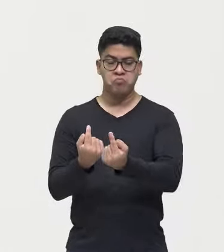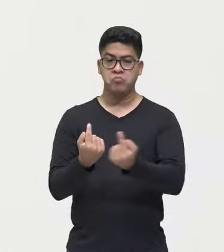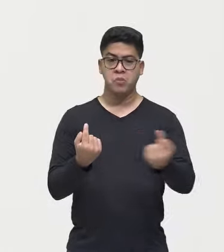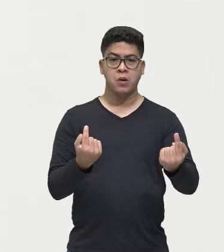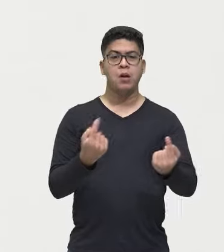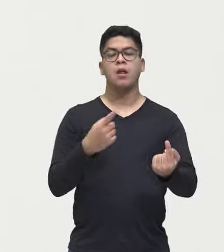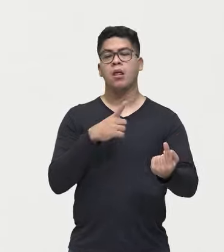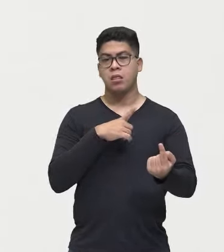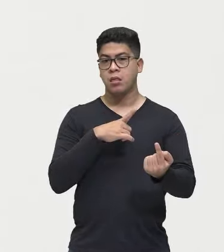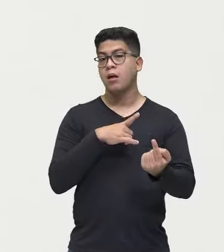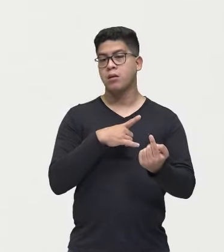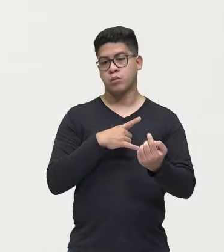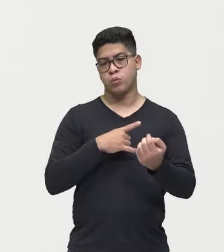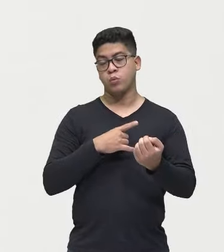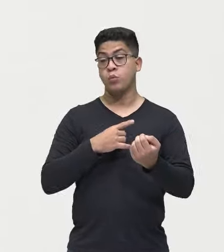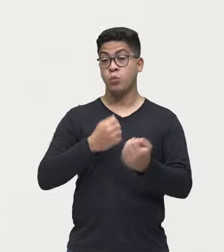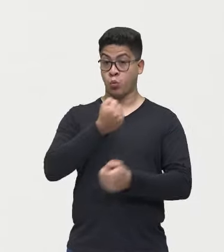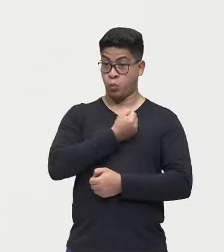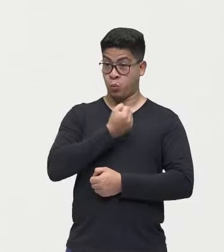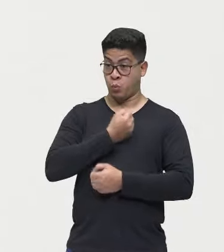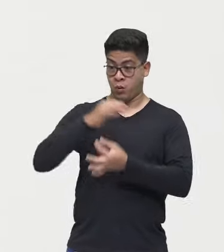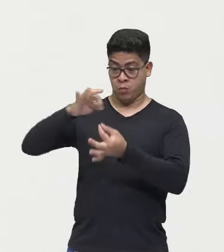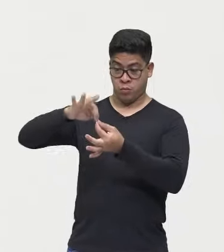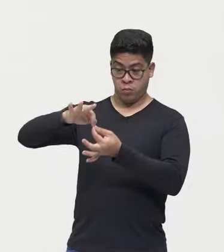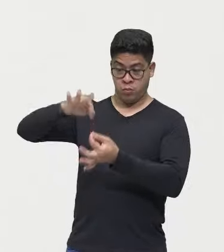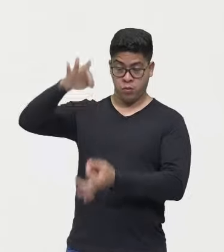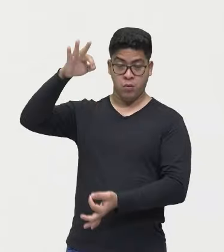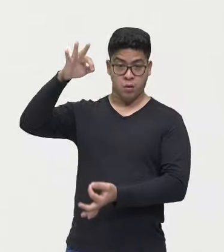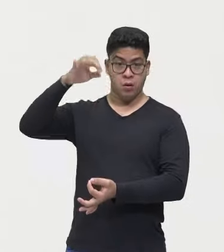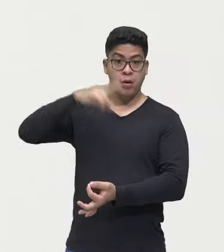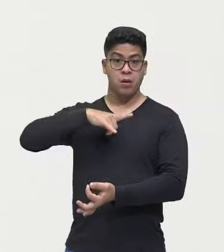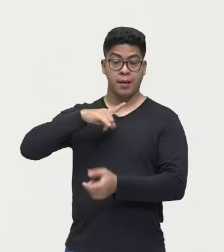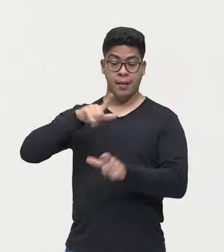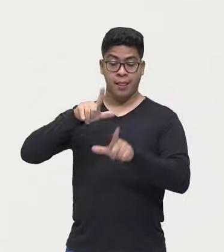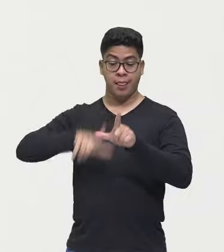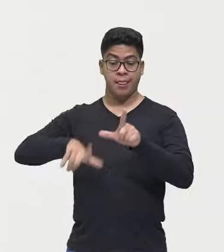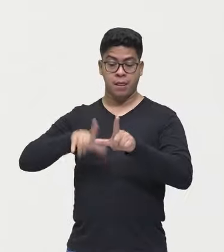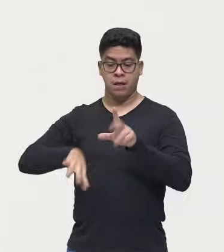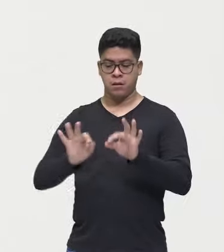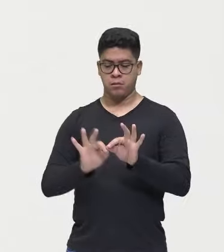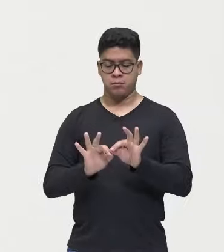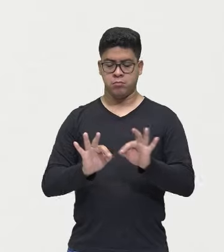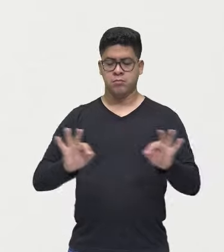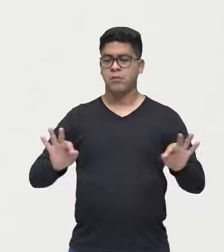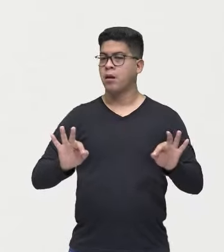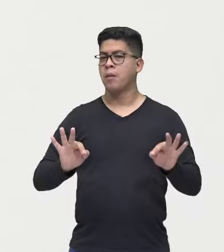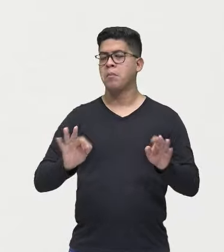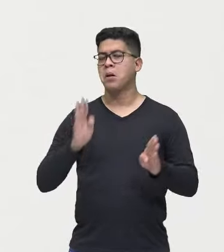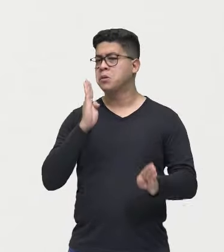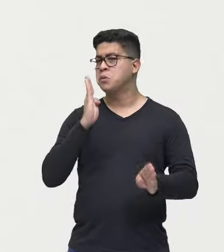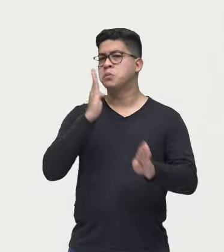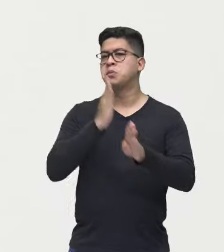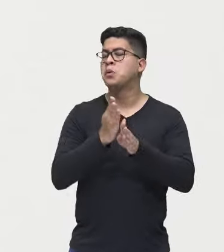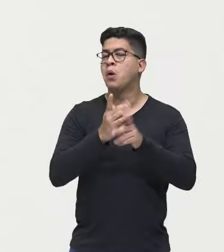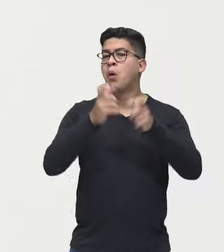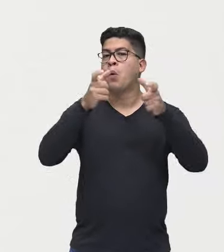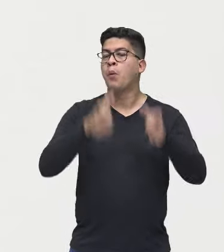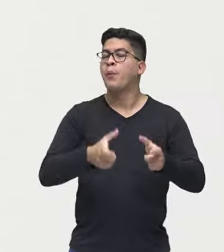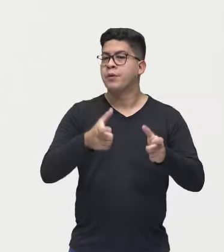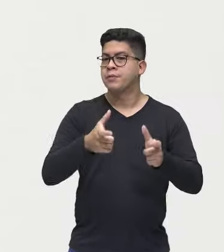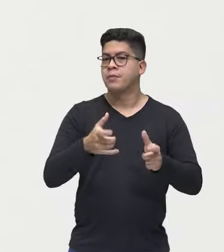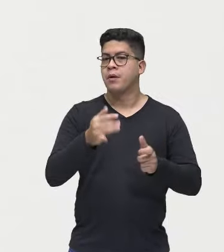e algumas letras que são justamente a orientação de a gente saber onde vai estar cada peça. Quer um exemplo?